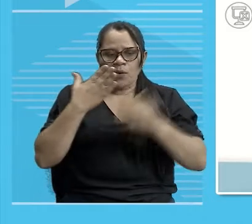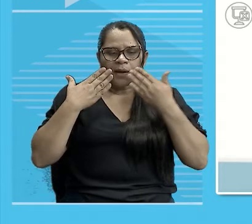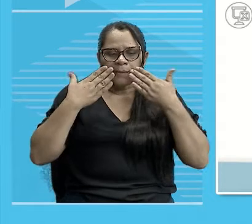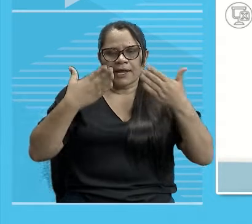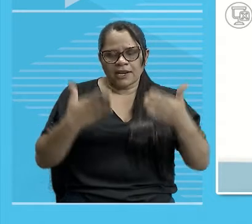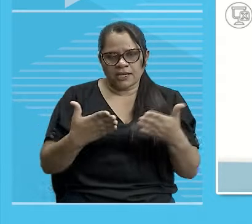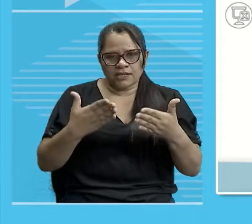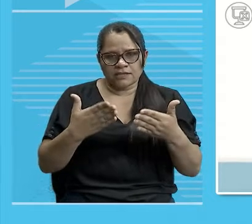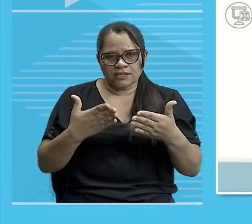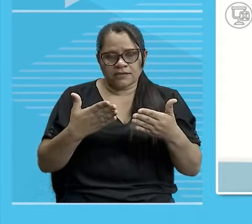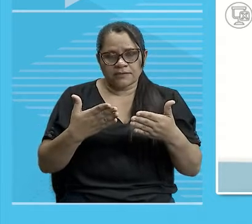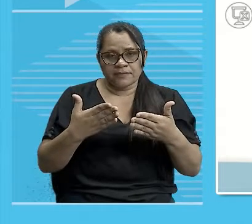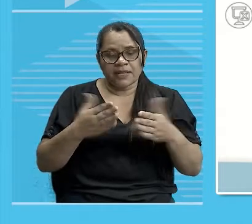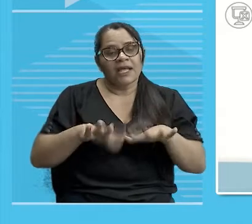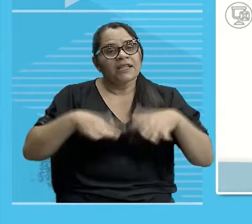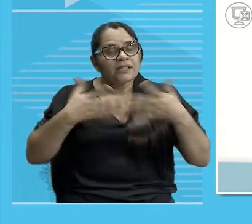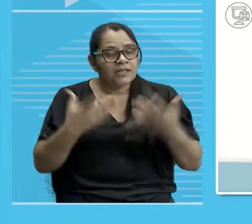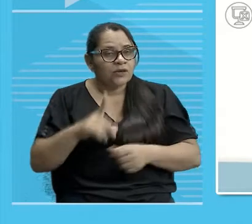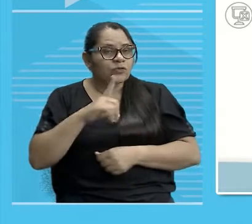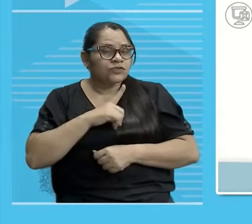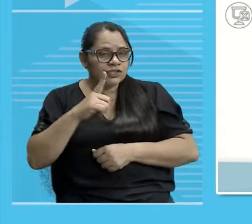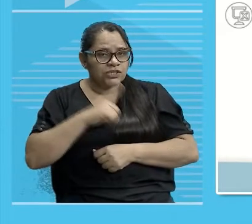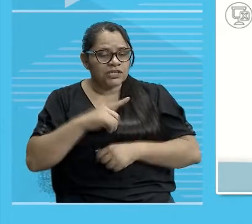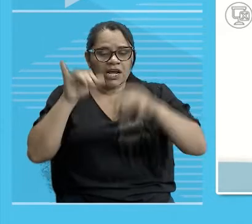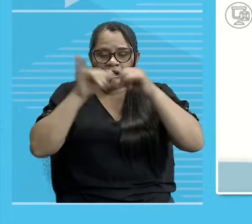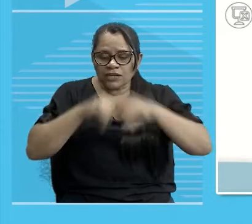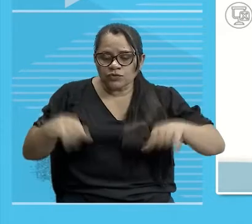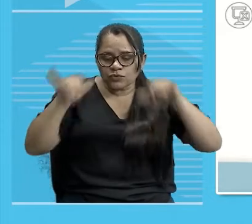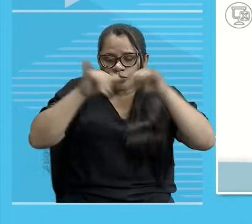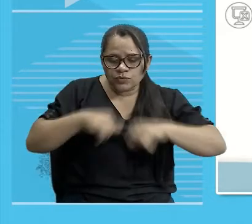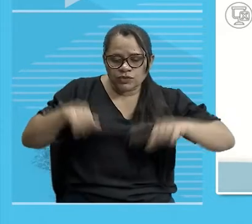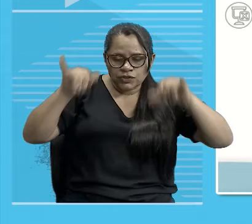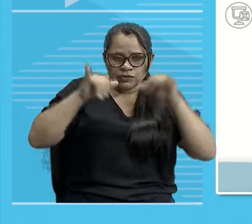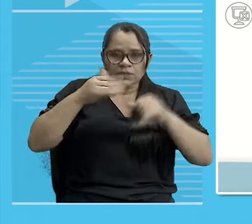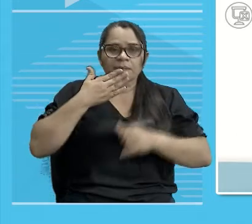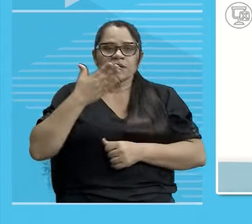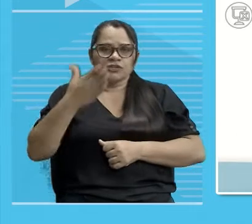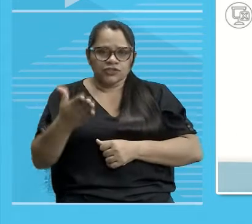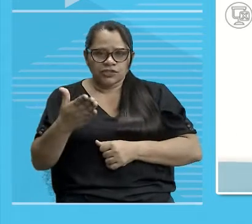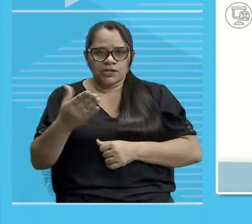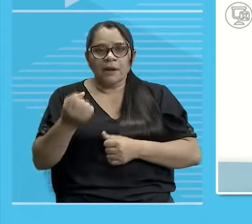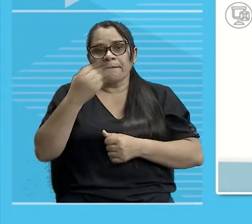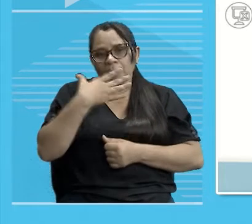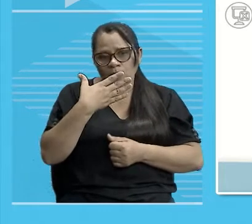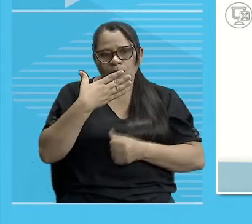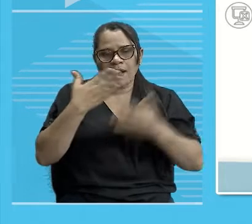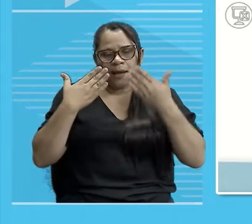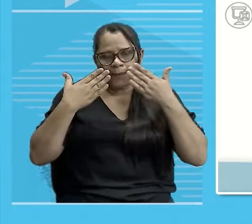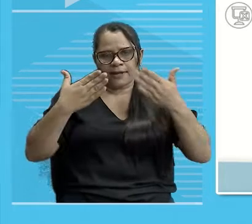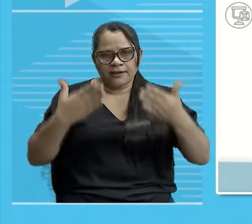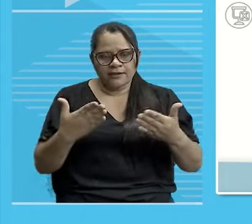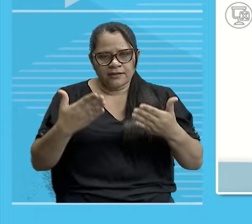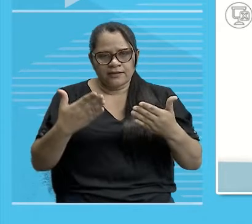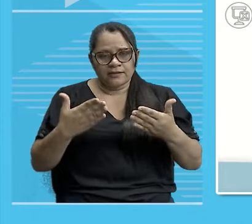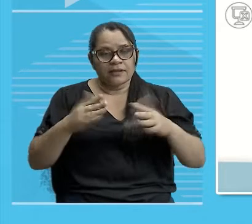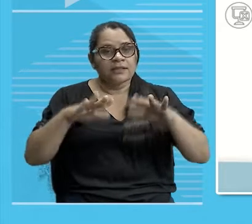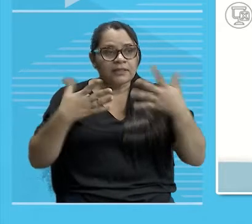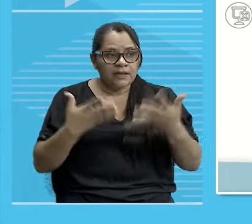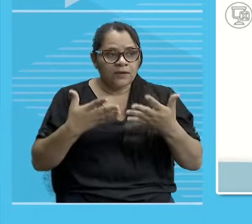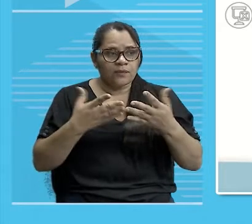muitos assuntos tá muitas anúncios que pedem boa aparência isso aqui gente é um termo